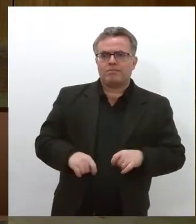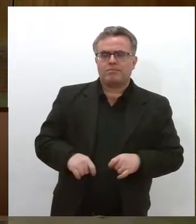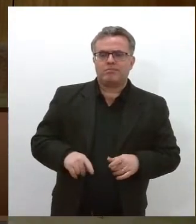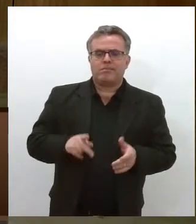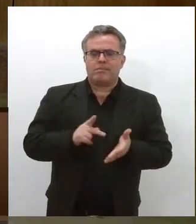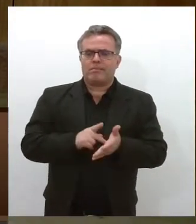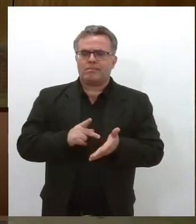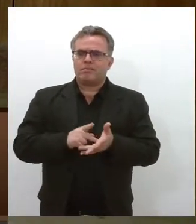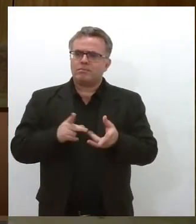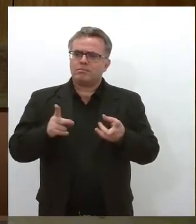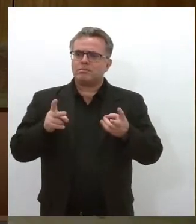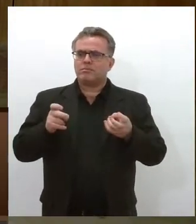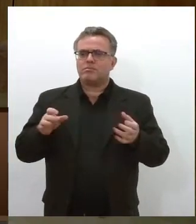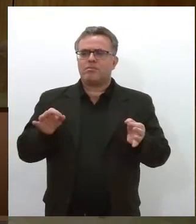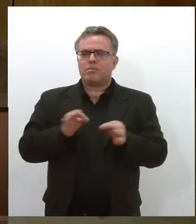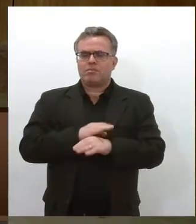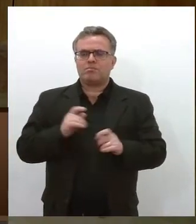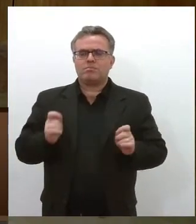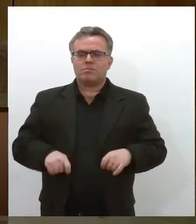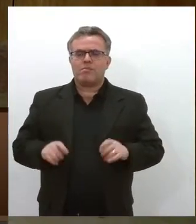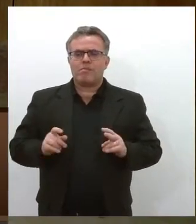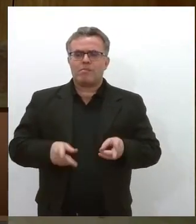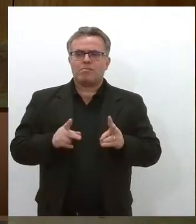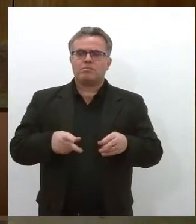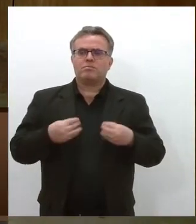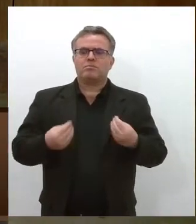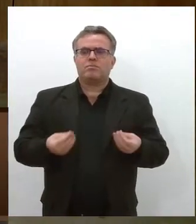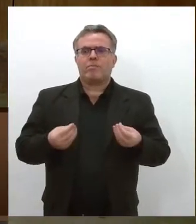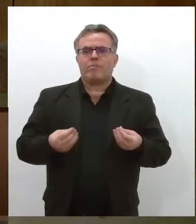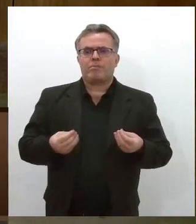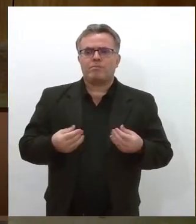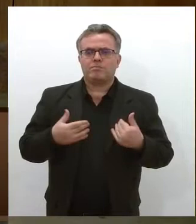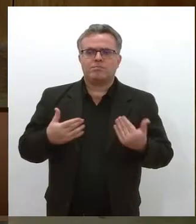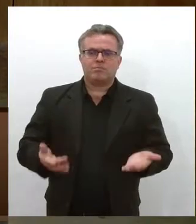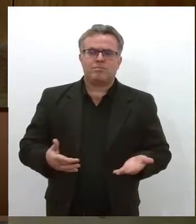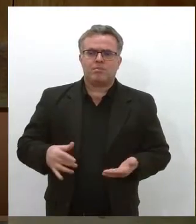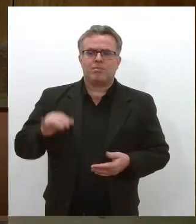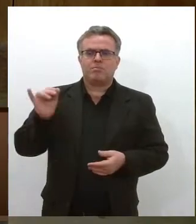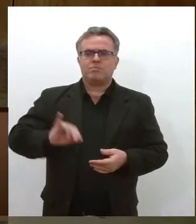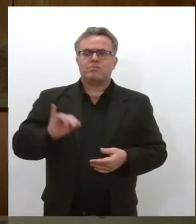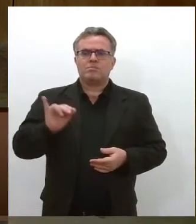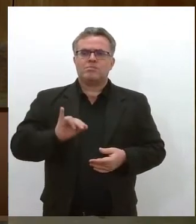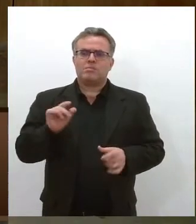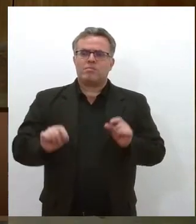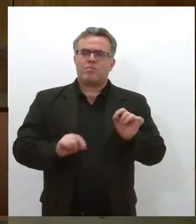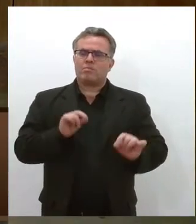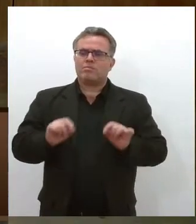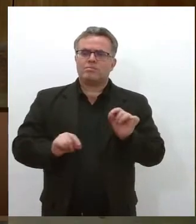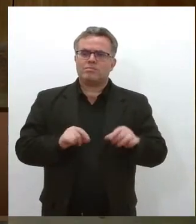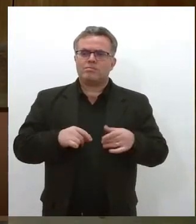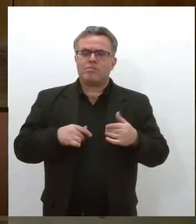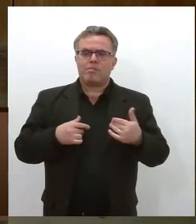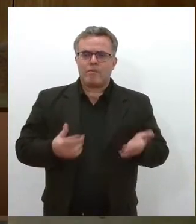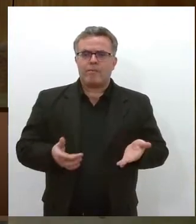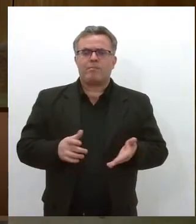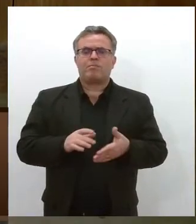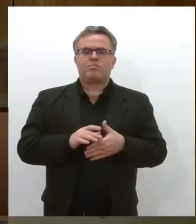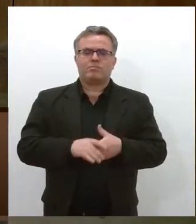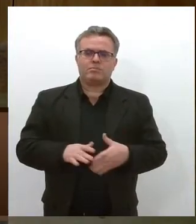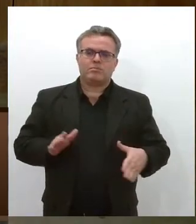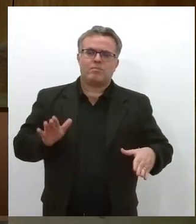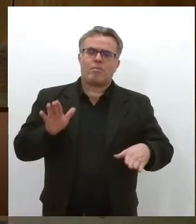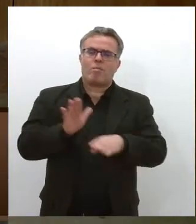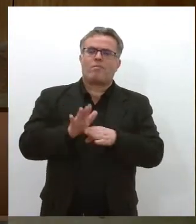mais ampliada e entender a necessidade, a importância de darmos apoio, darmos as mãos às mulheres e ajudá-las também, participar